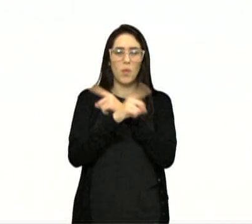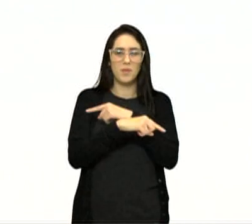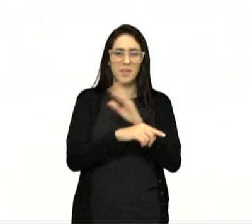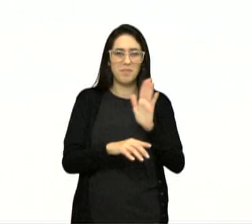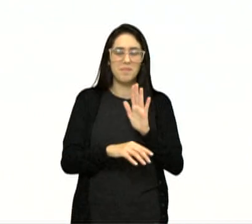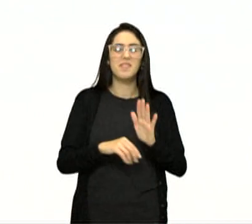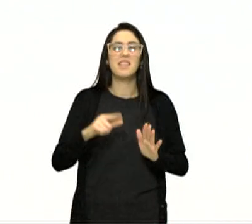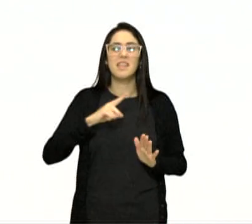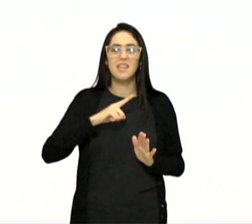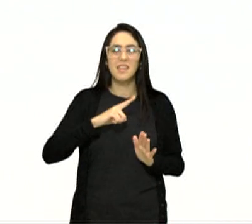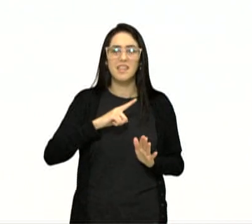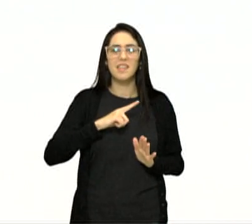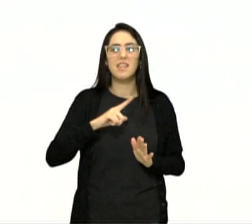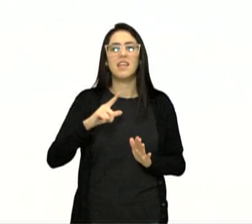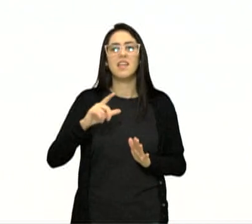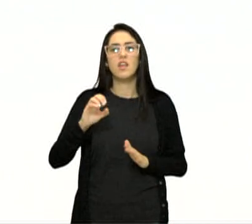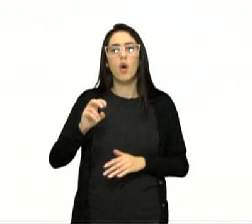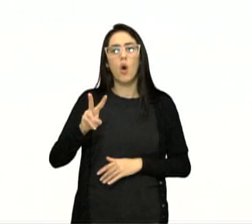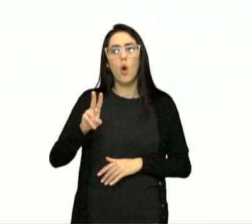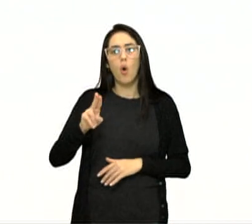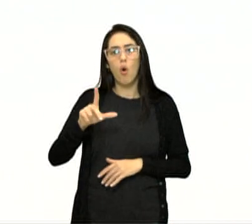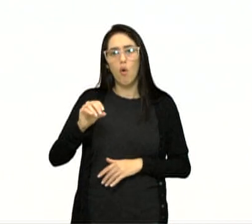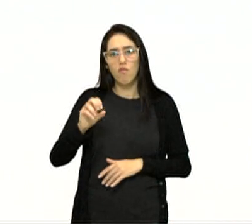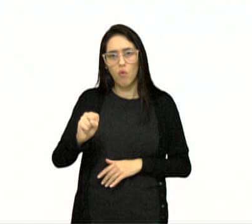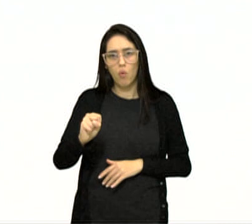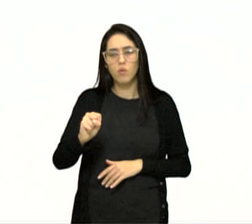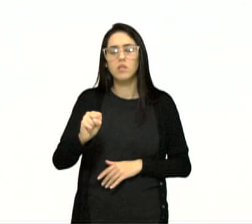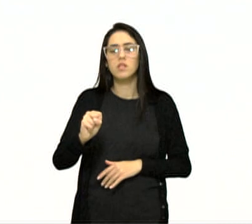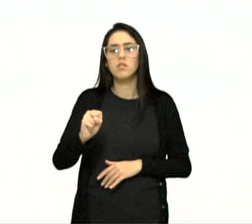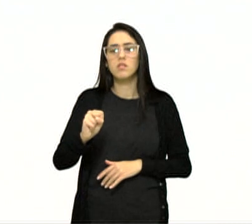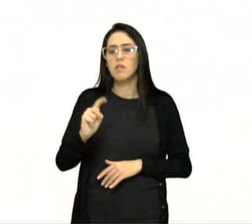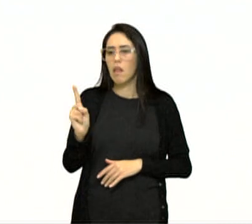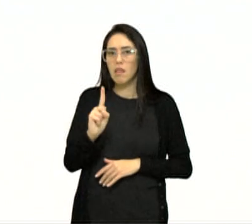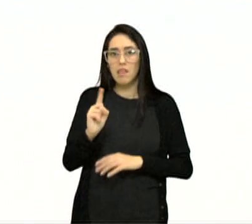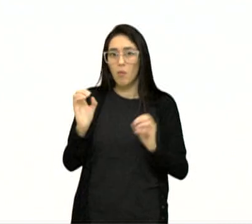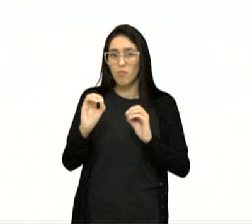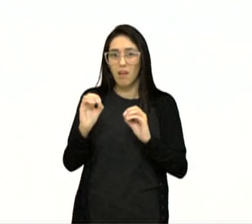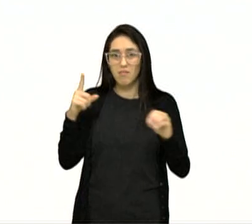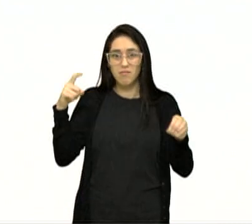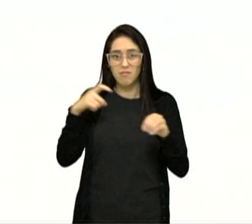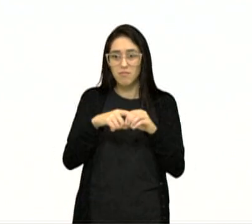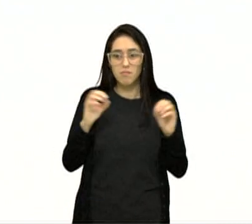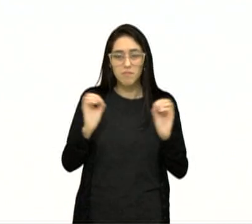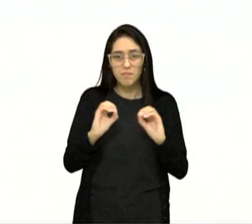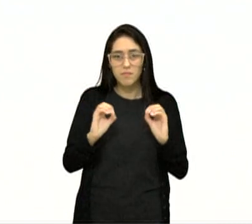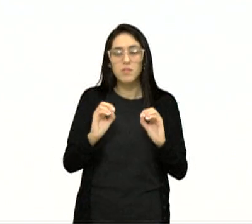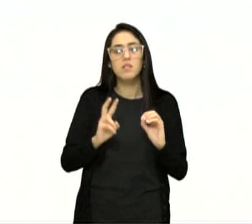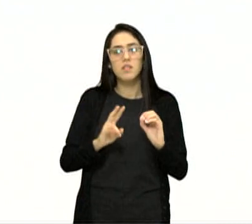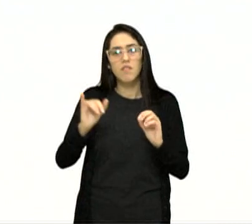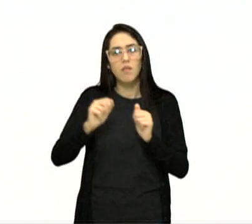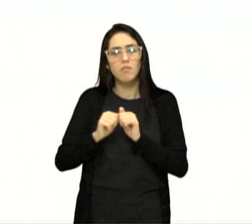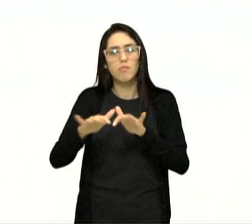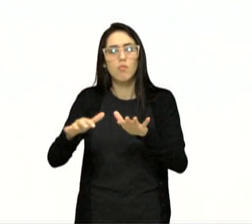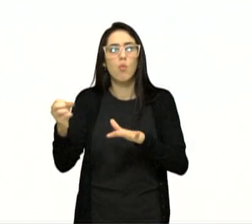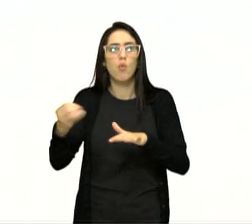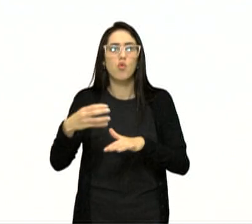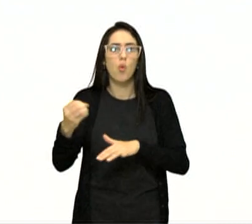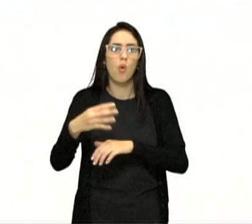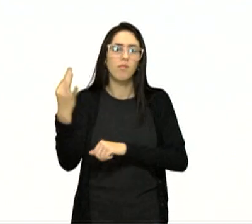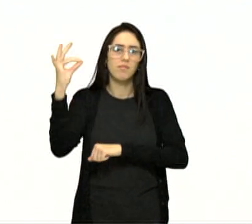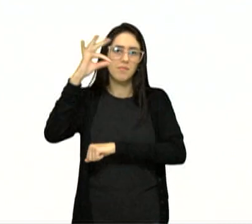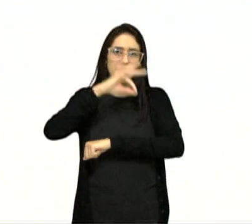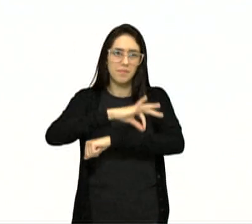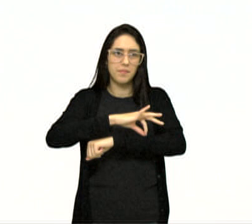Os óvulos não fecundados, né, vão dar origem aos zangões e os fecundados vão dar origem ali às operárias e às